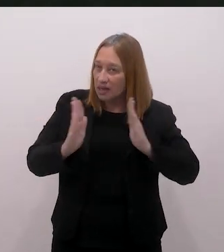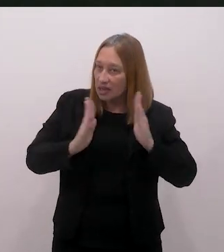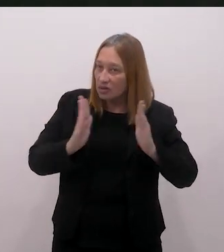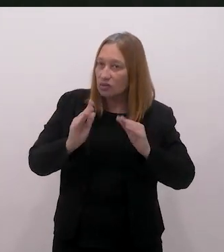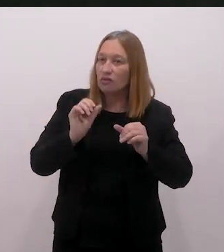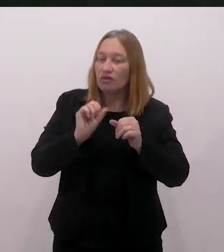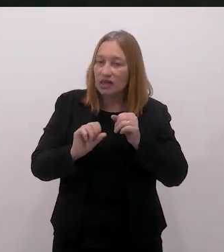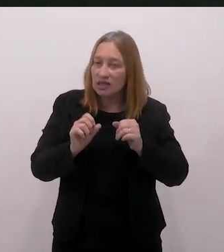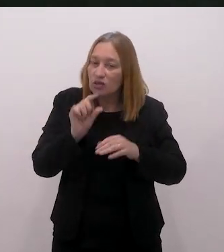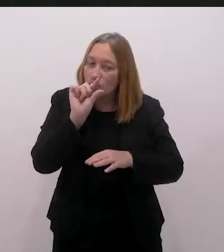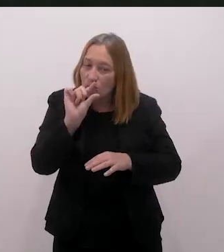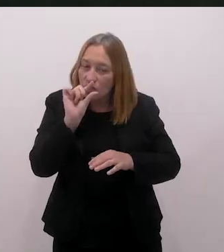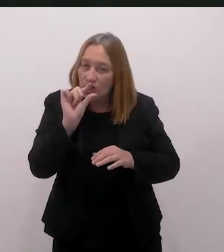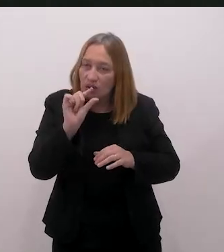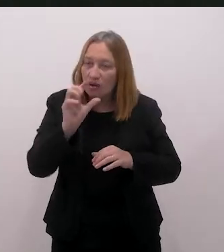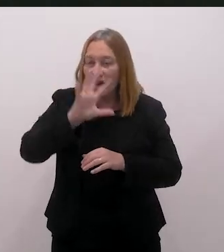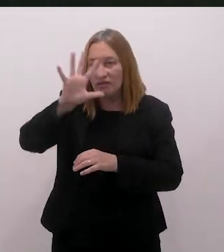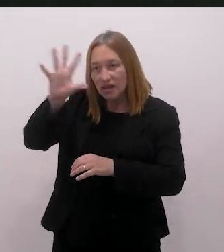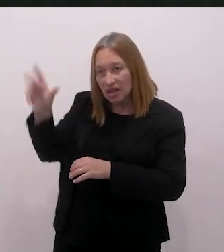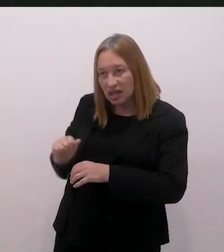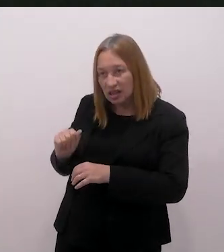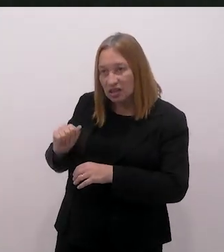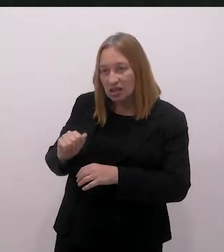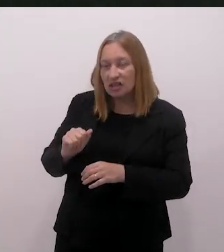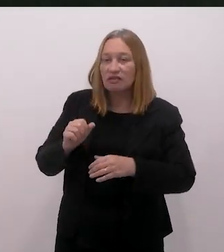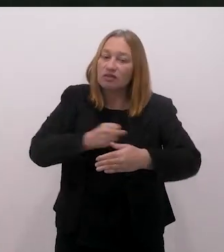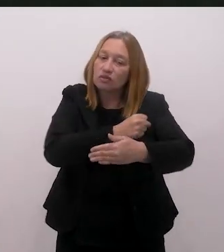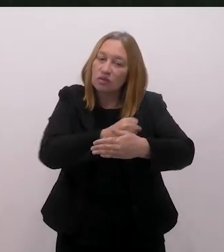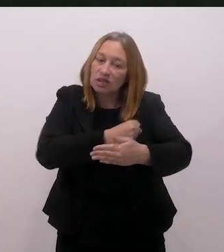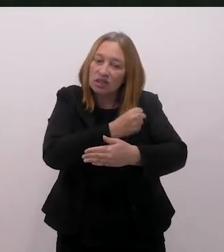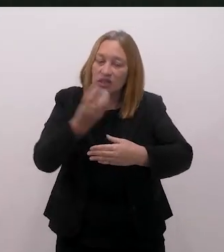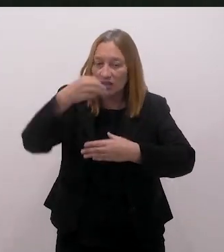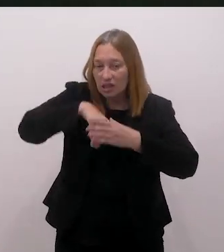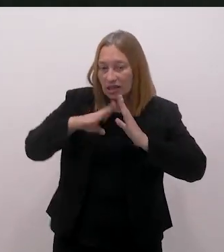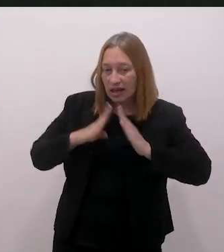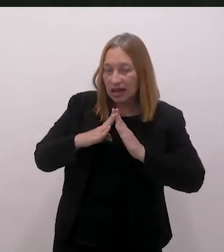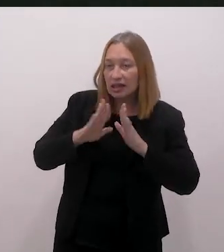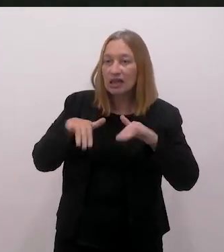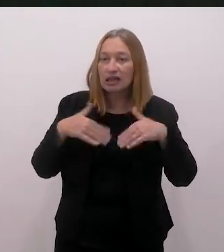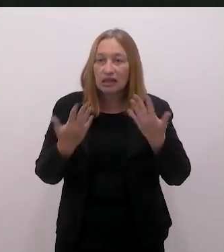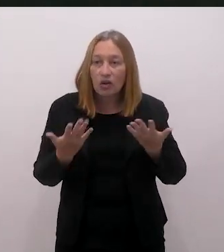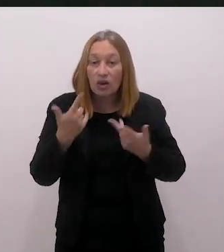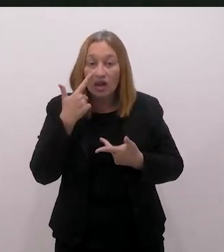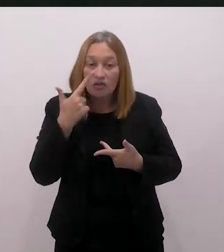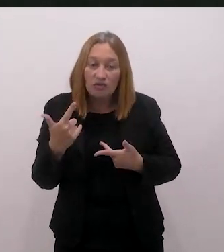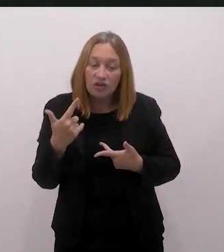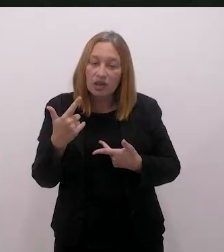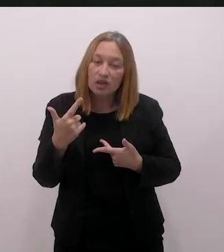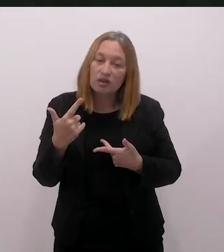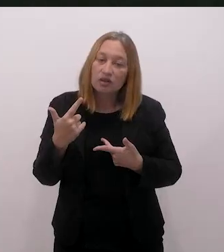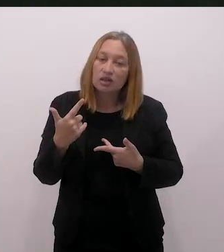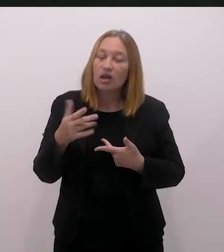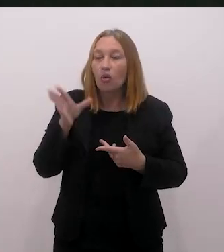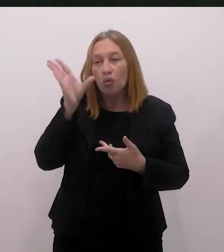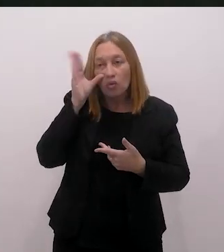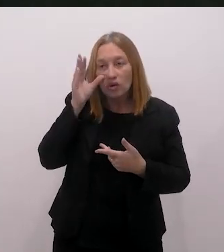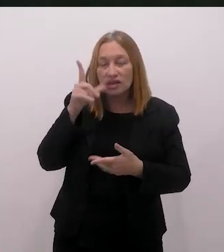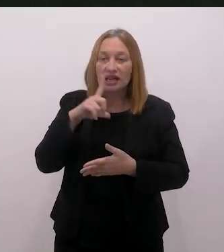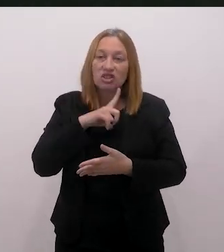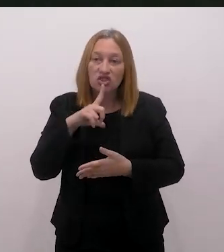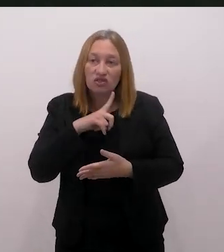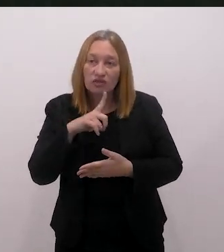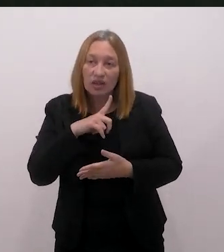nessa época eu também fazia um pratinho africano, porque eu já fazia alguma coisa dentro de casa, né? Aí eles tiveram